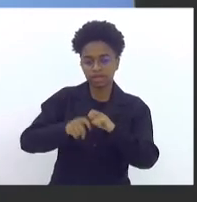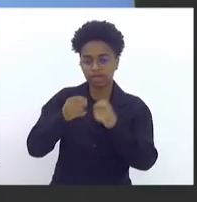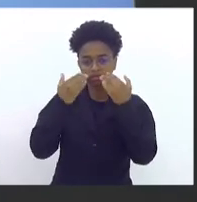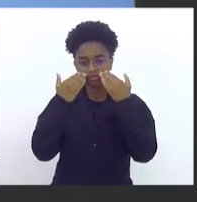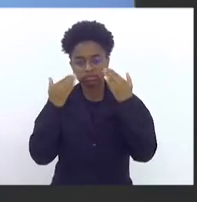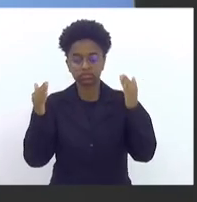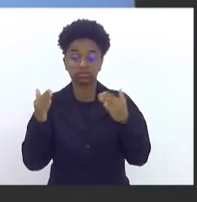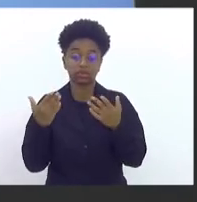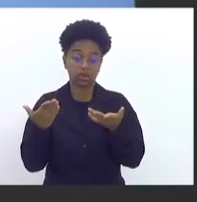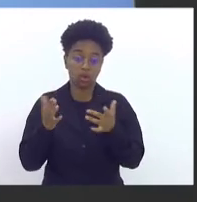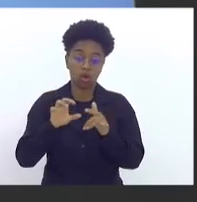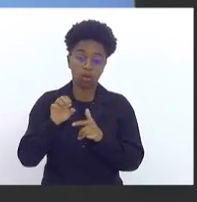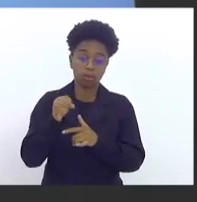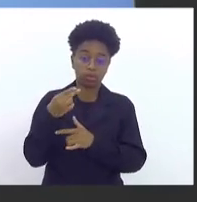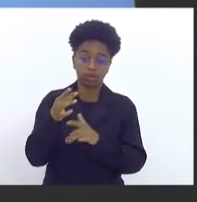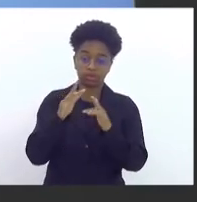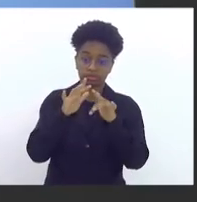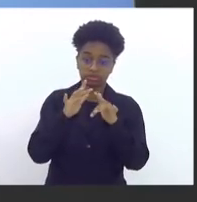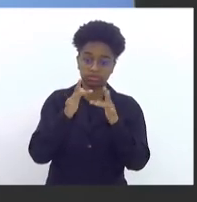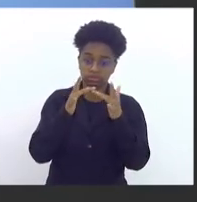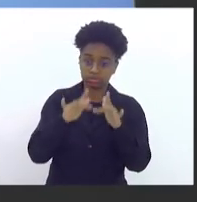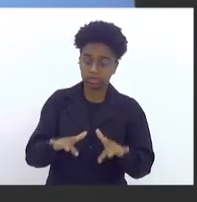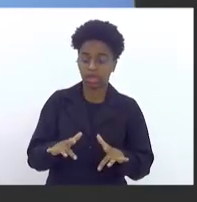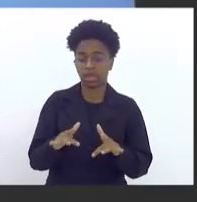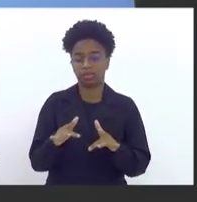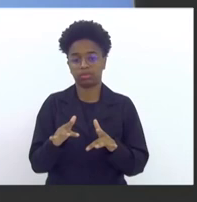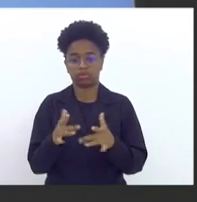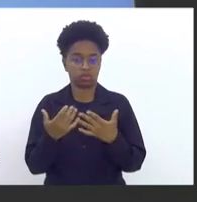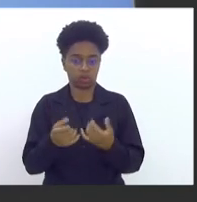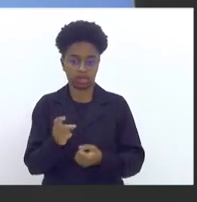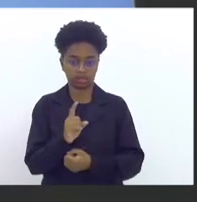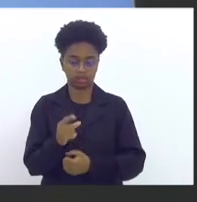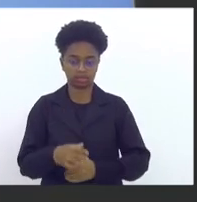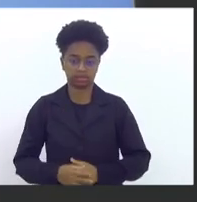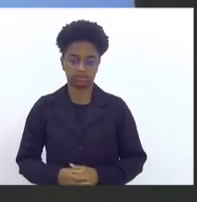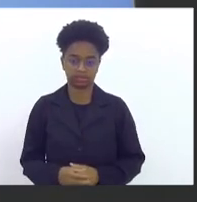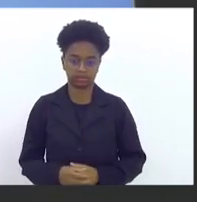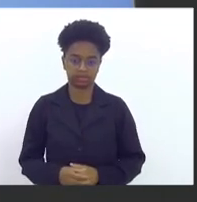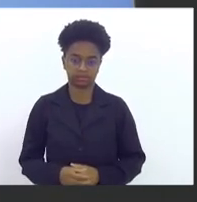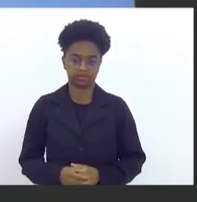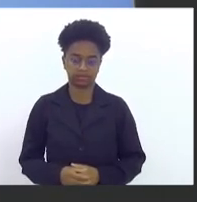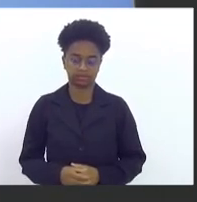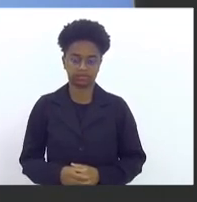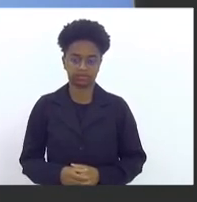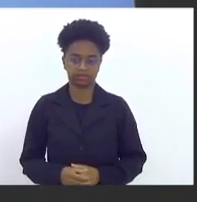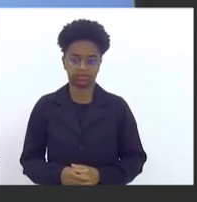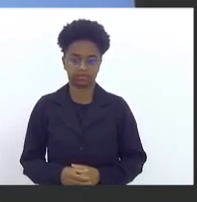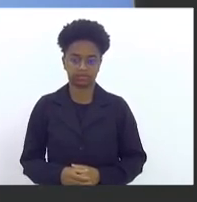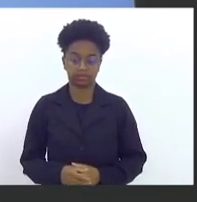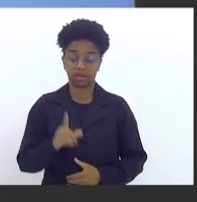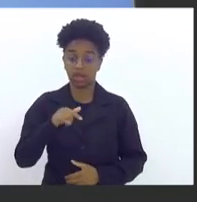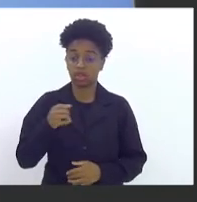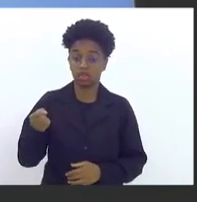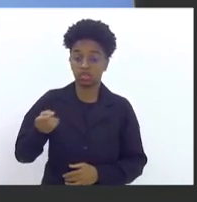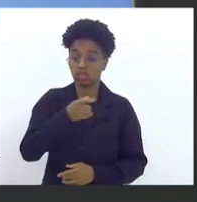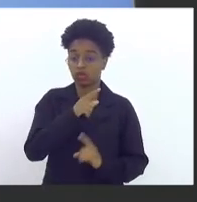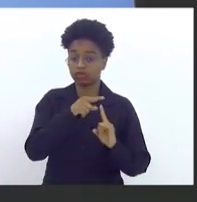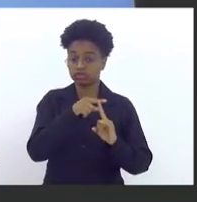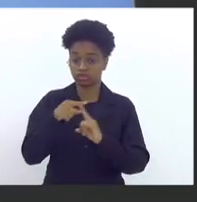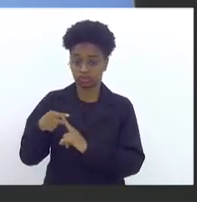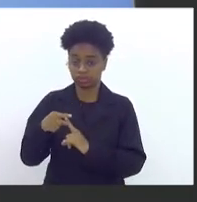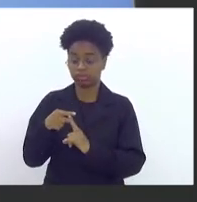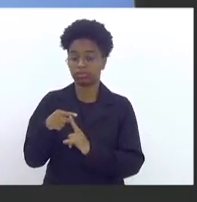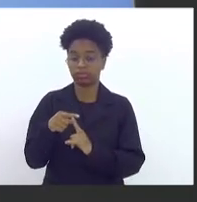pelo término da relação é um novo tipo de crime né